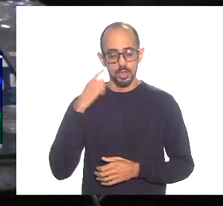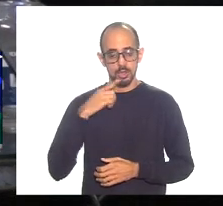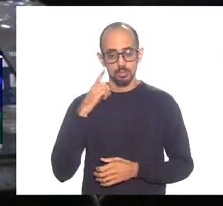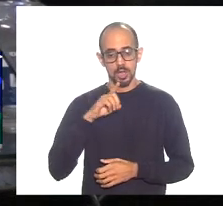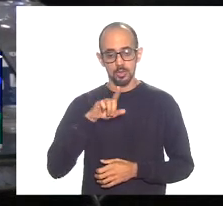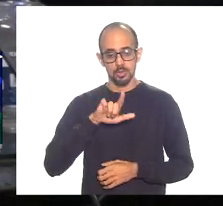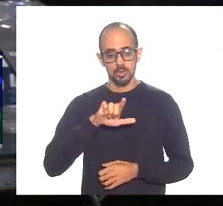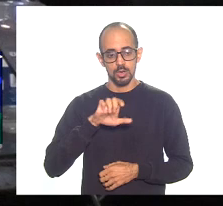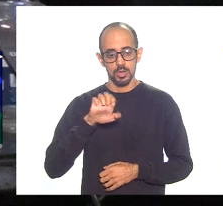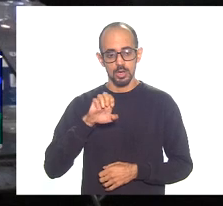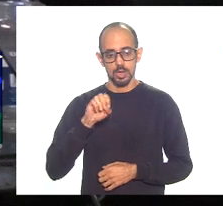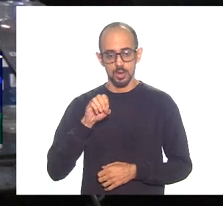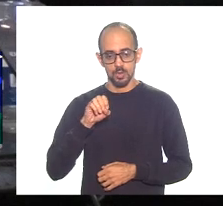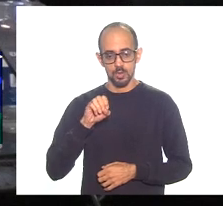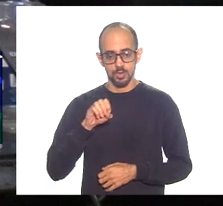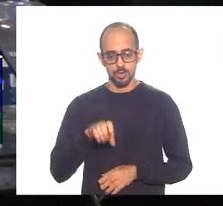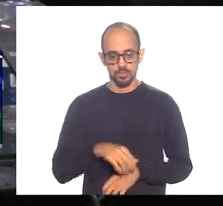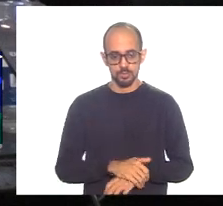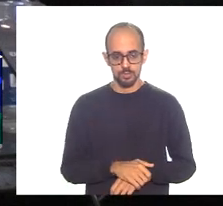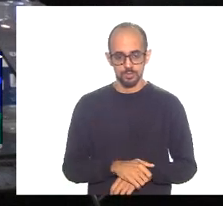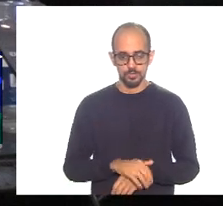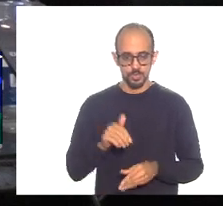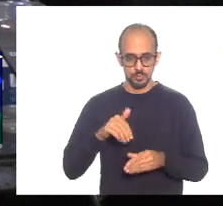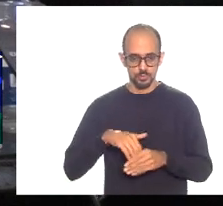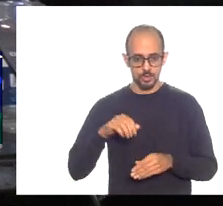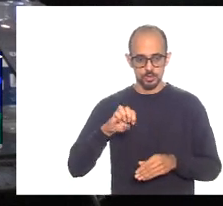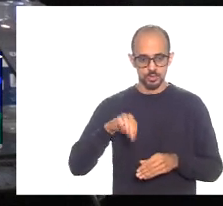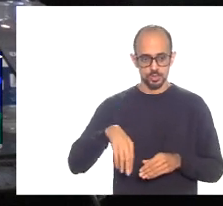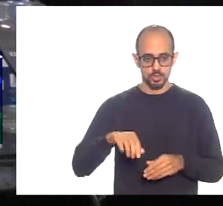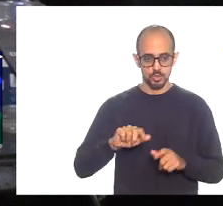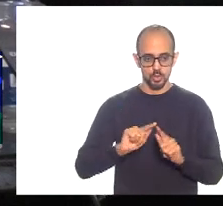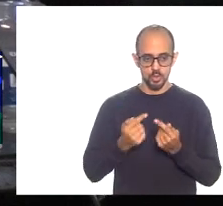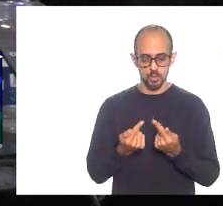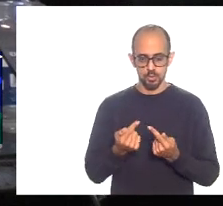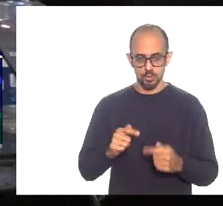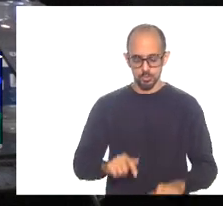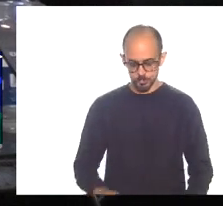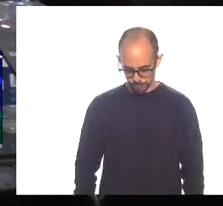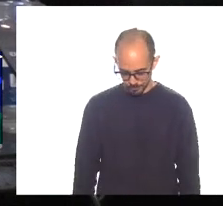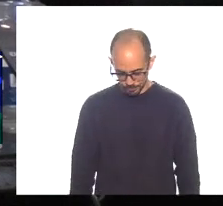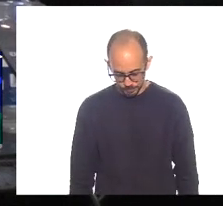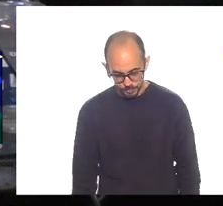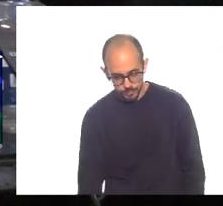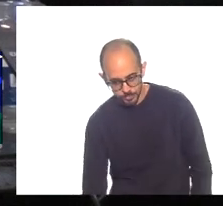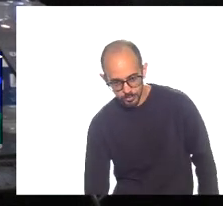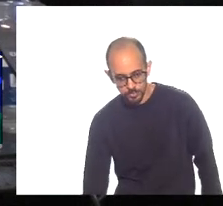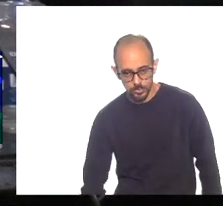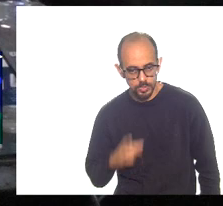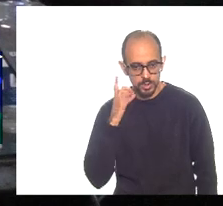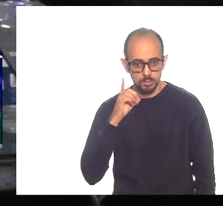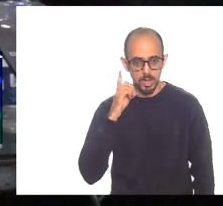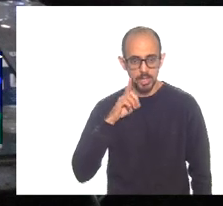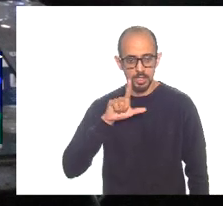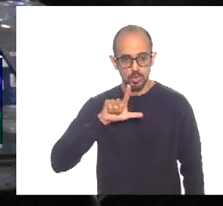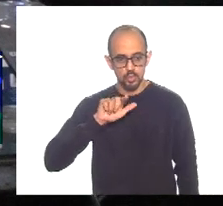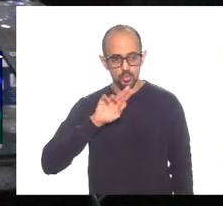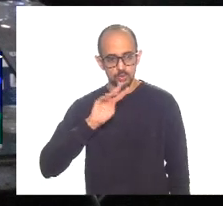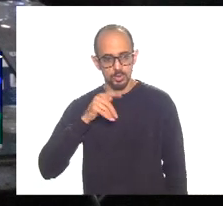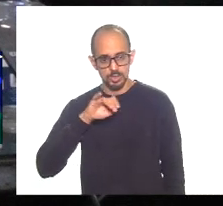Vieira Bom dia no grupo Deputado a Lucinha